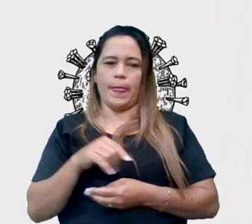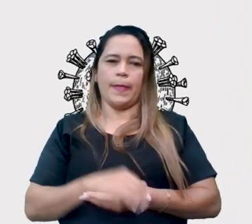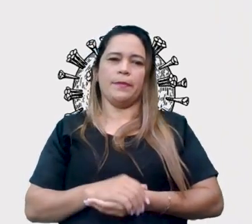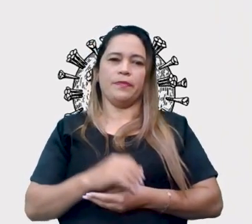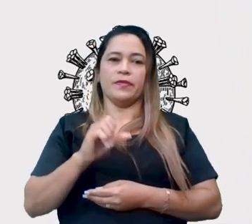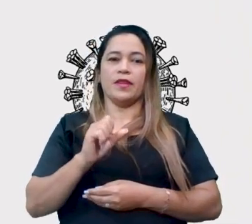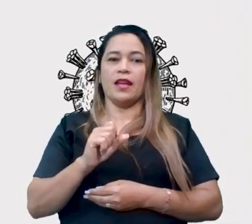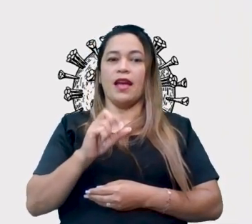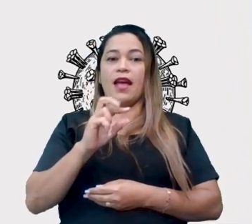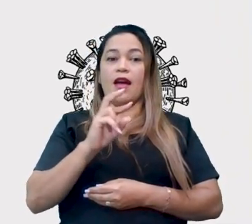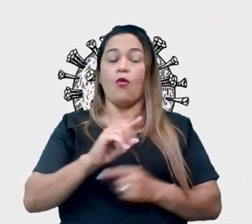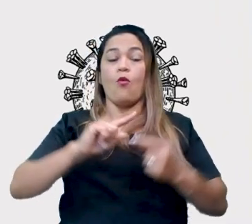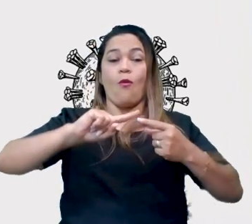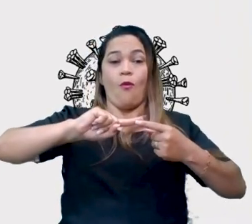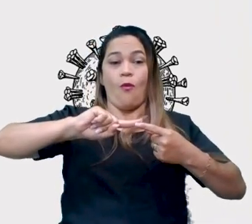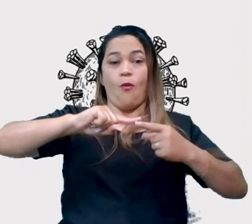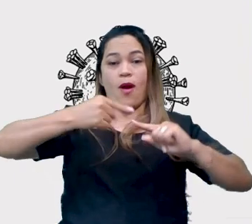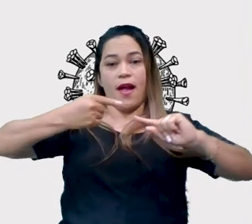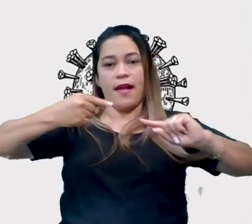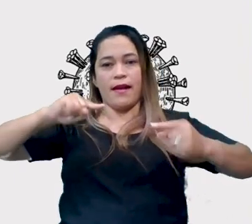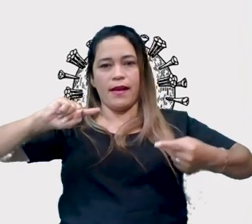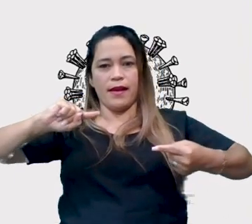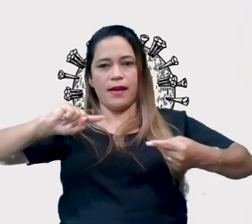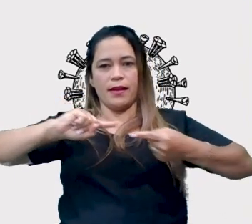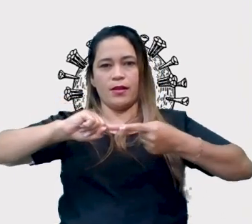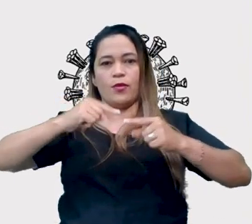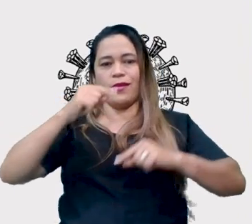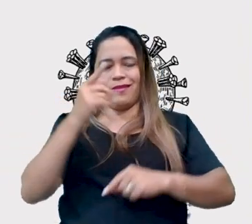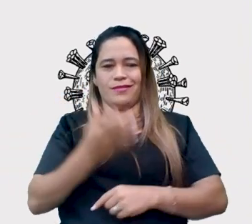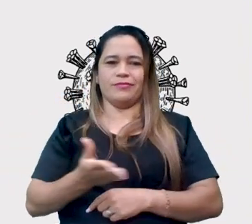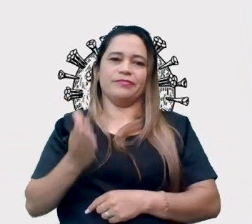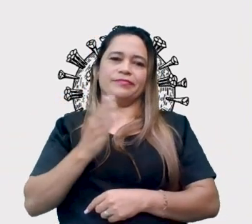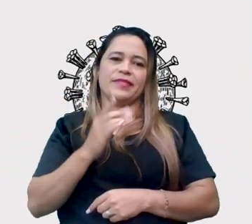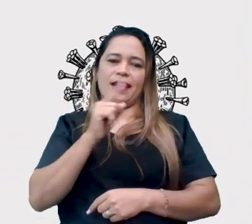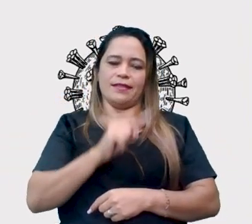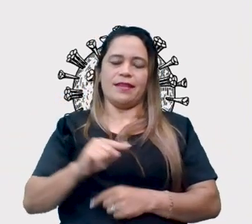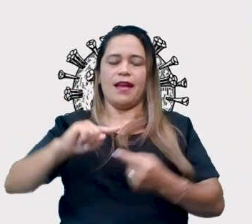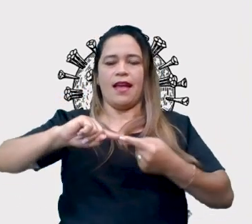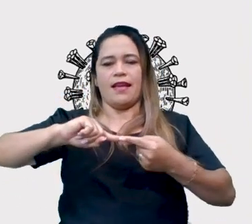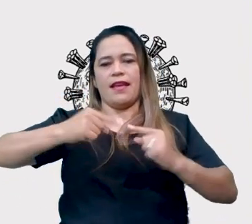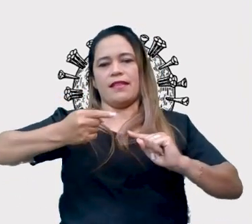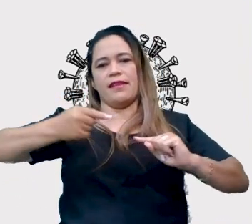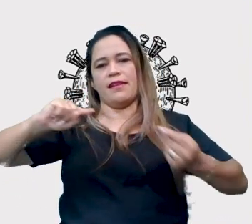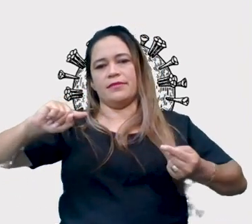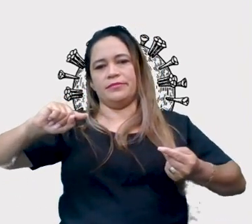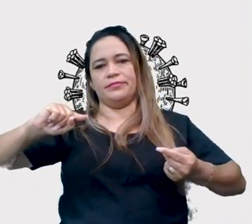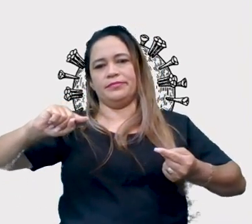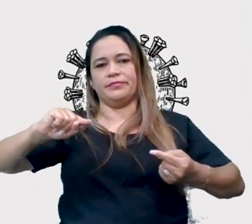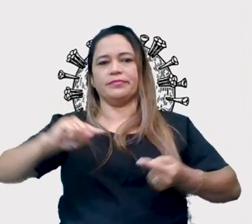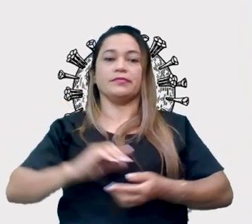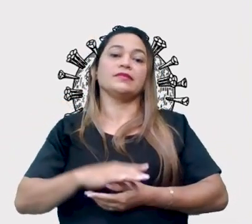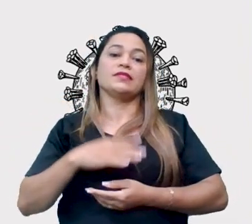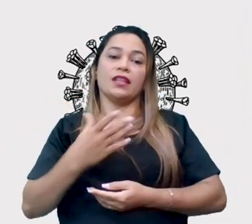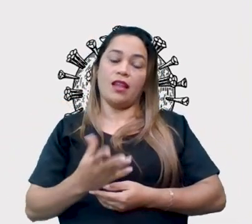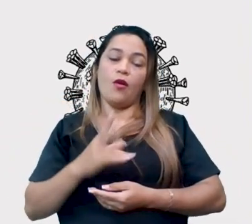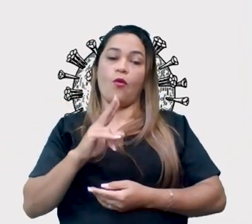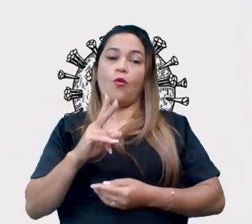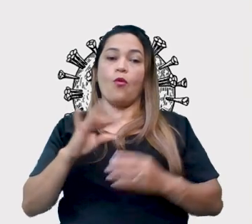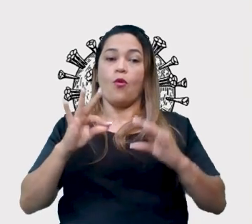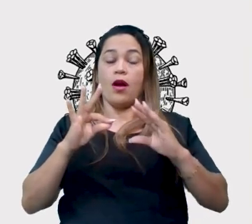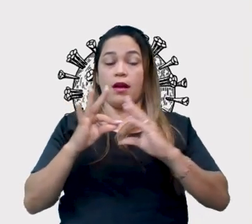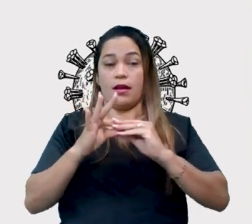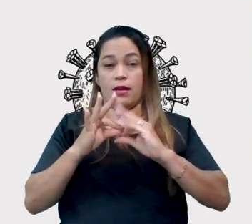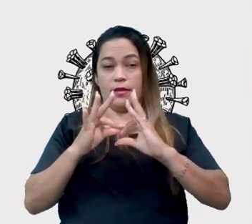de RNA. O material genético dele é essa molécula chamada RNA. E o HIV